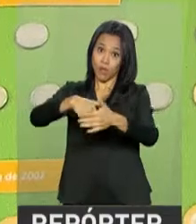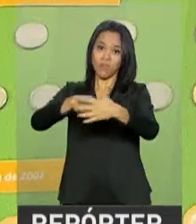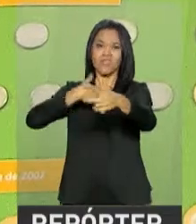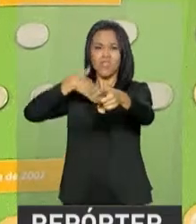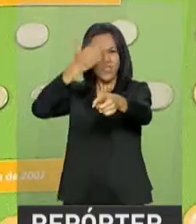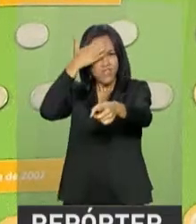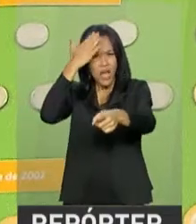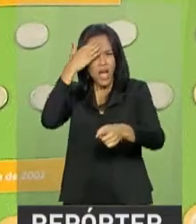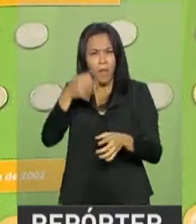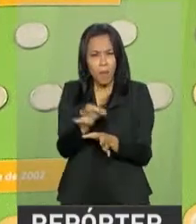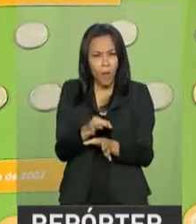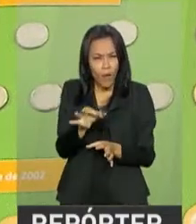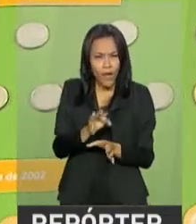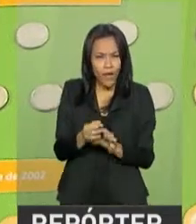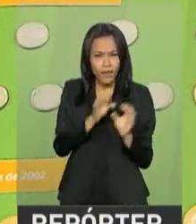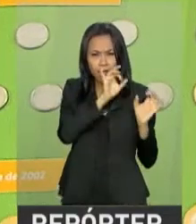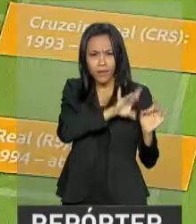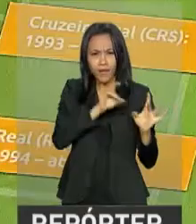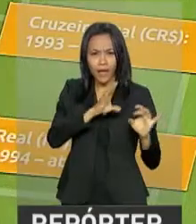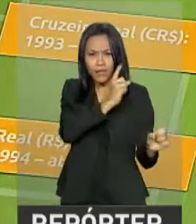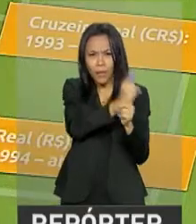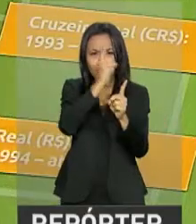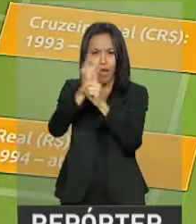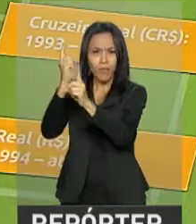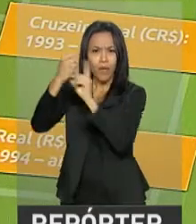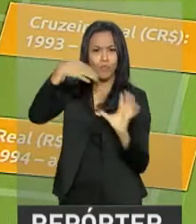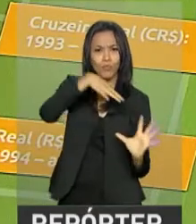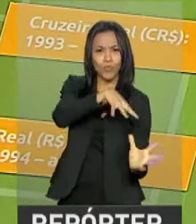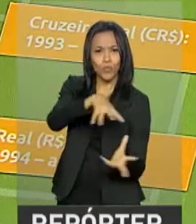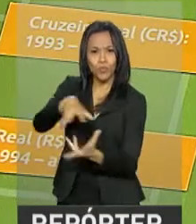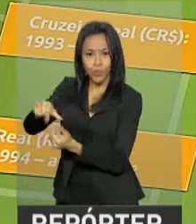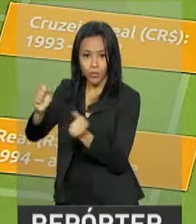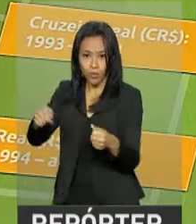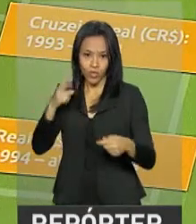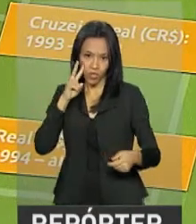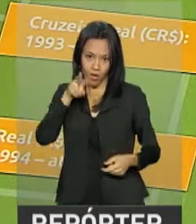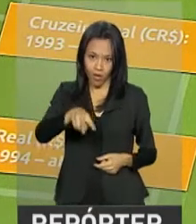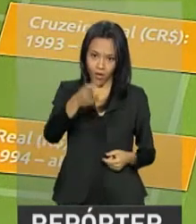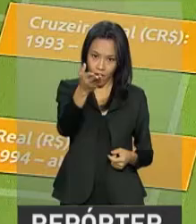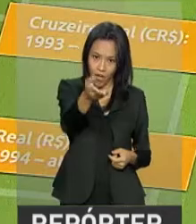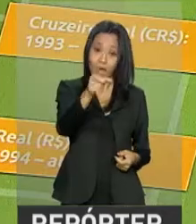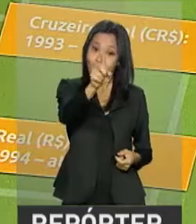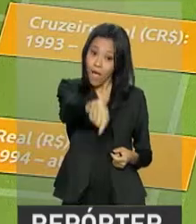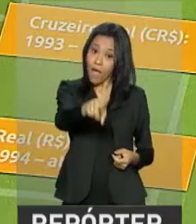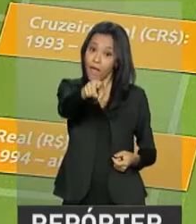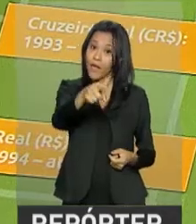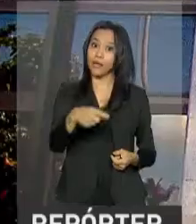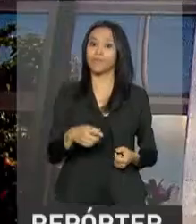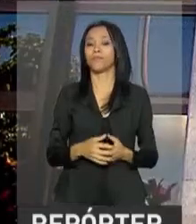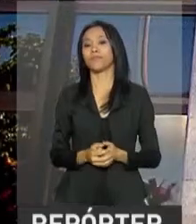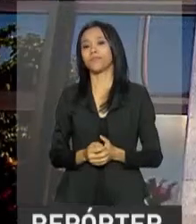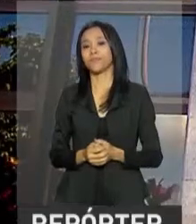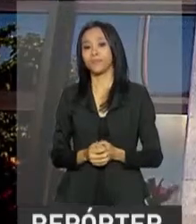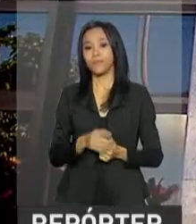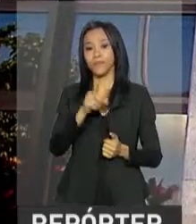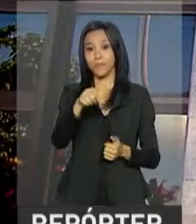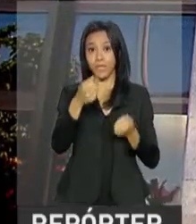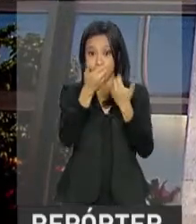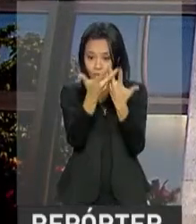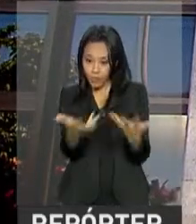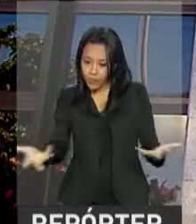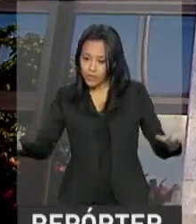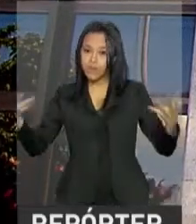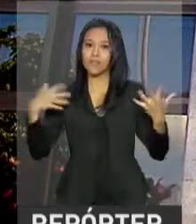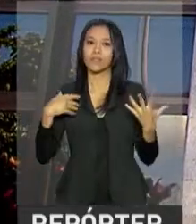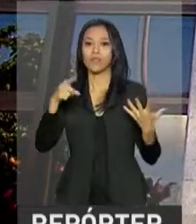moeda em cada mundial de copa do mundo pode descobrir lá olha só essa é uma das atrações da exposição do